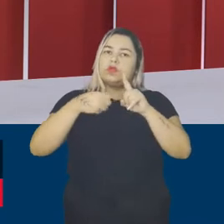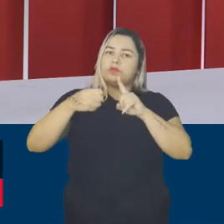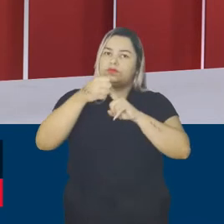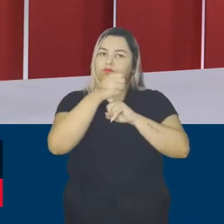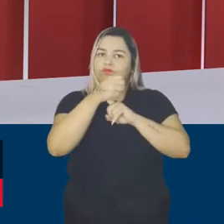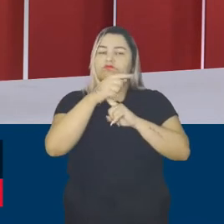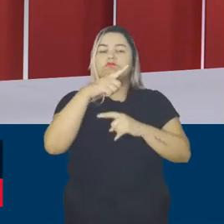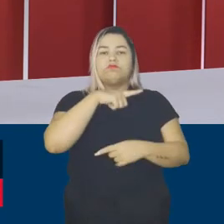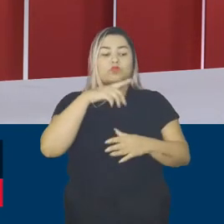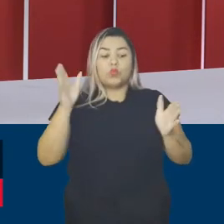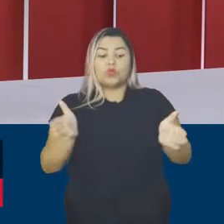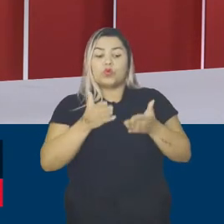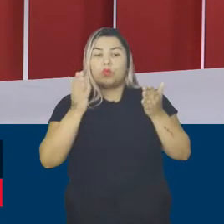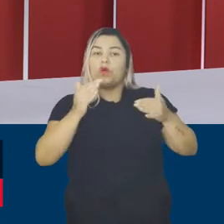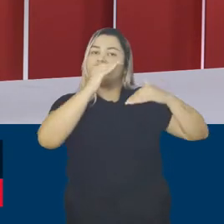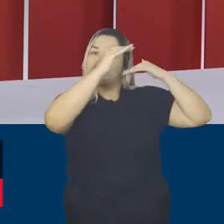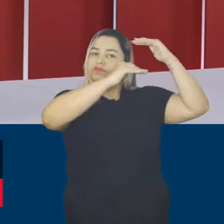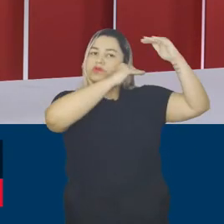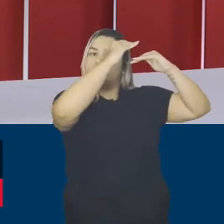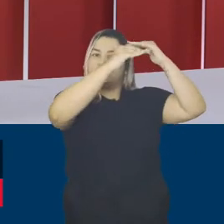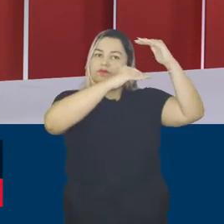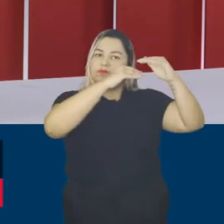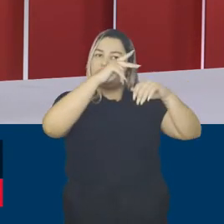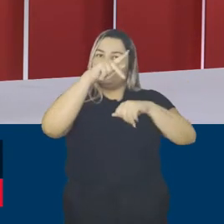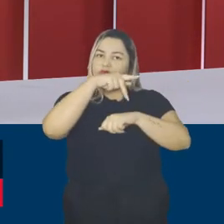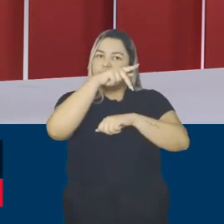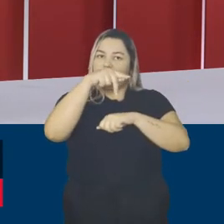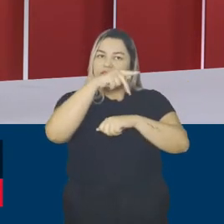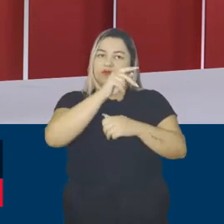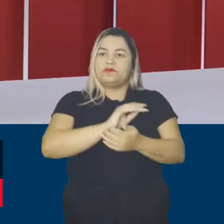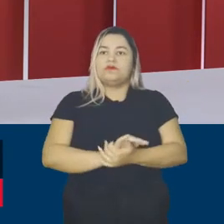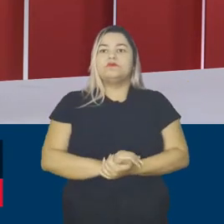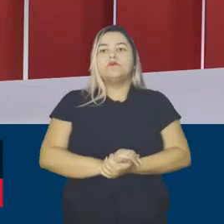em que se promove crescimento no país?